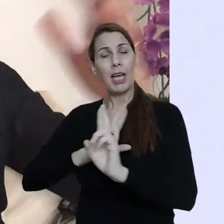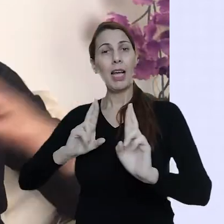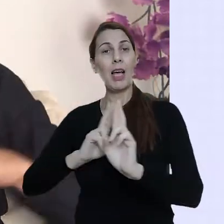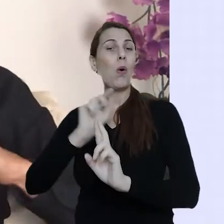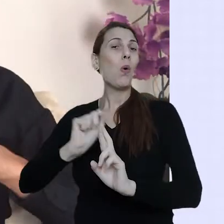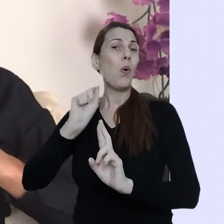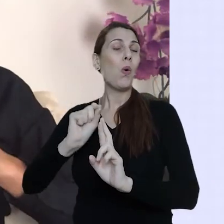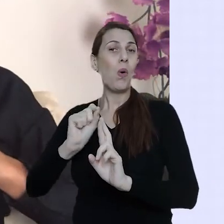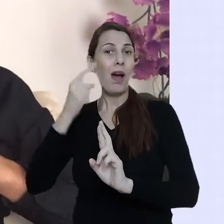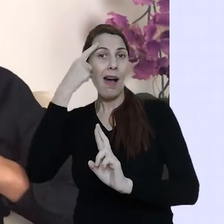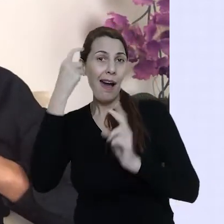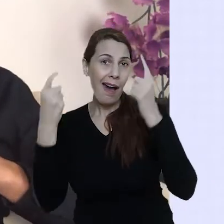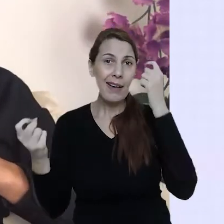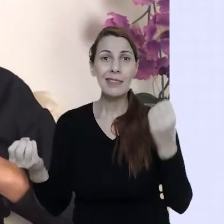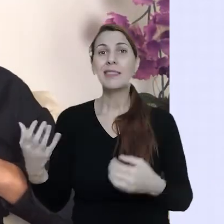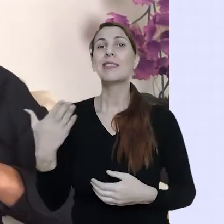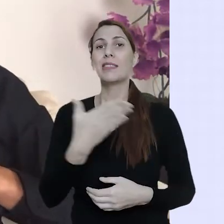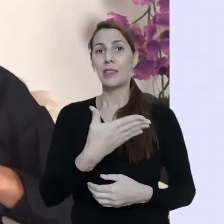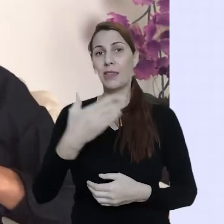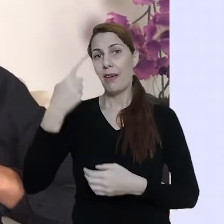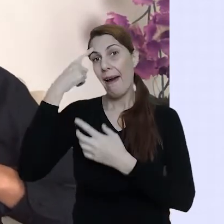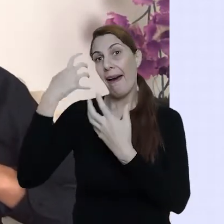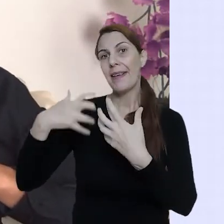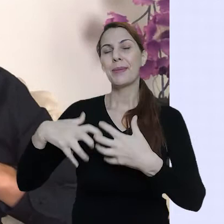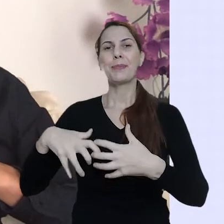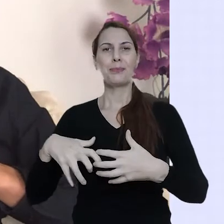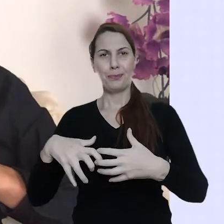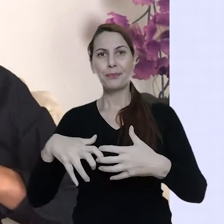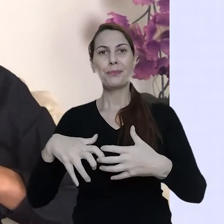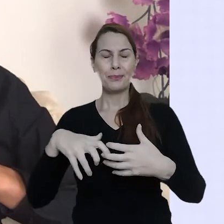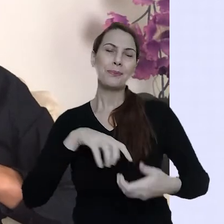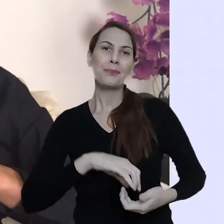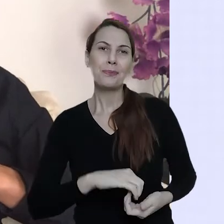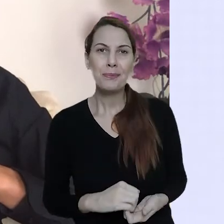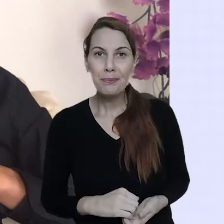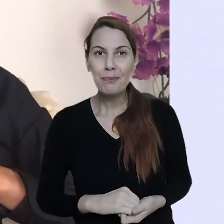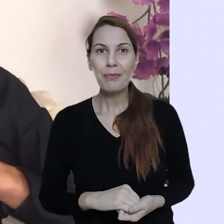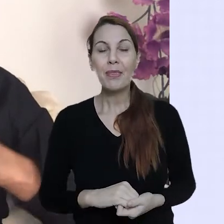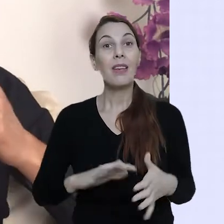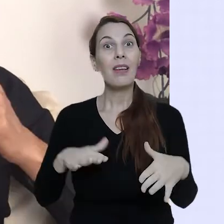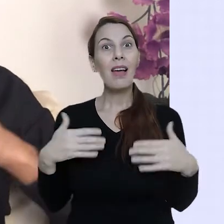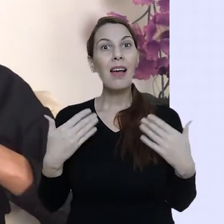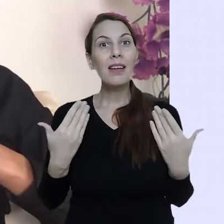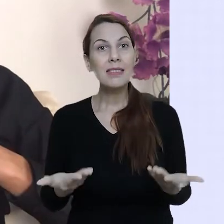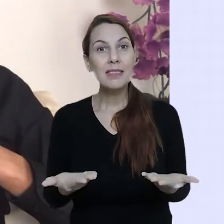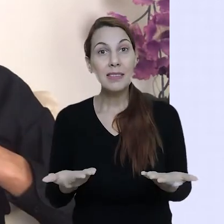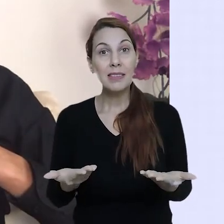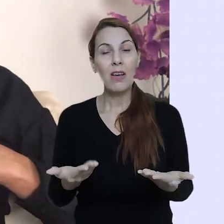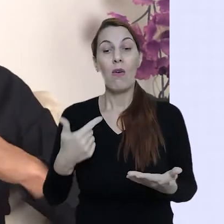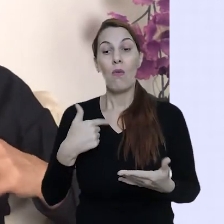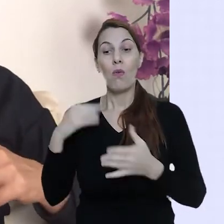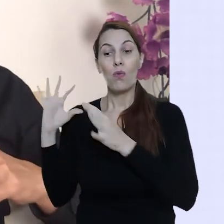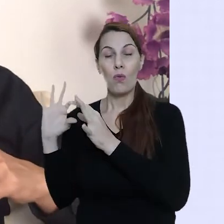aí relacionado com a questão da inovação, com a questão da criatividade. Isso